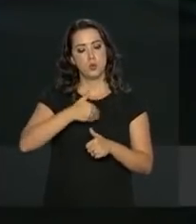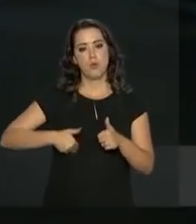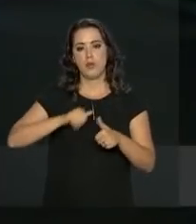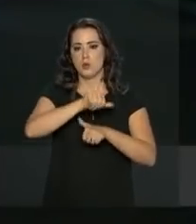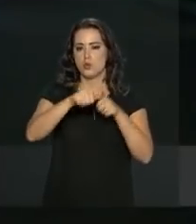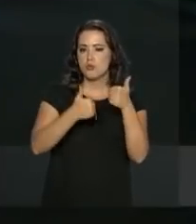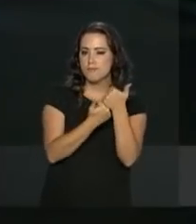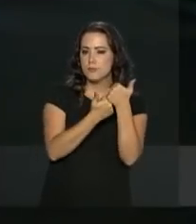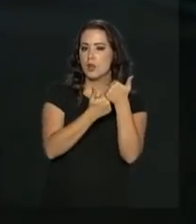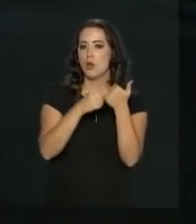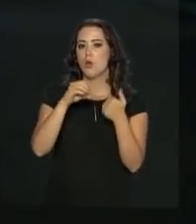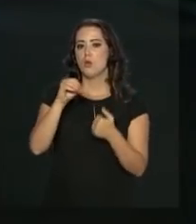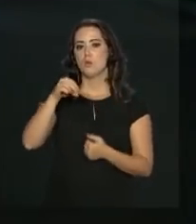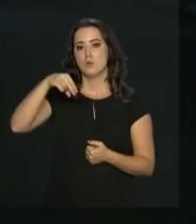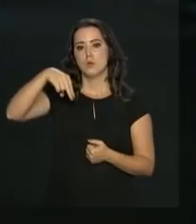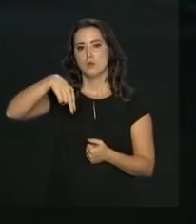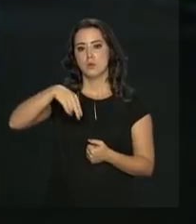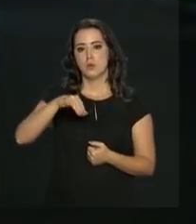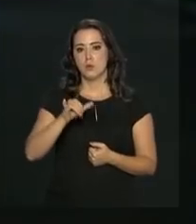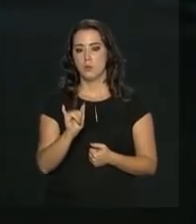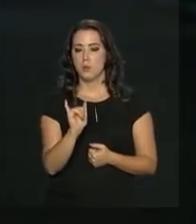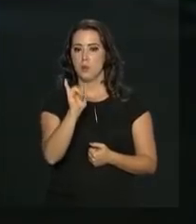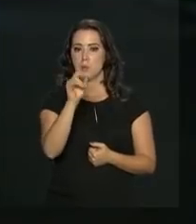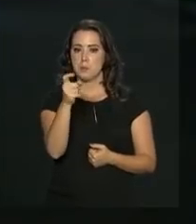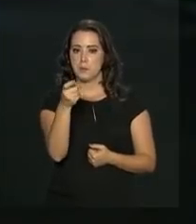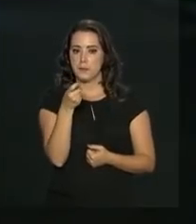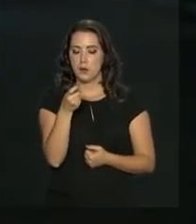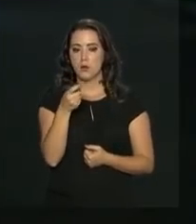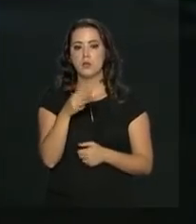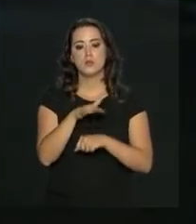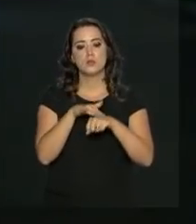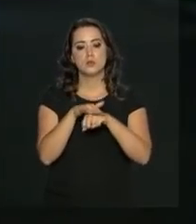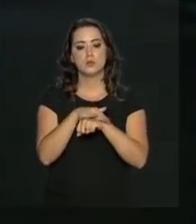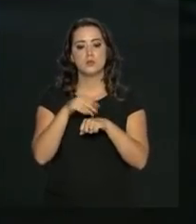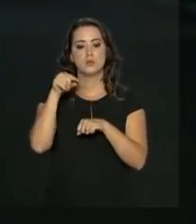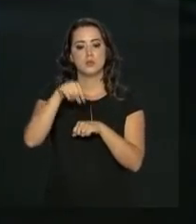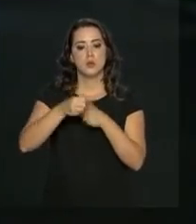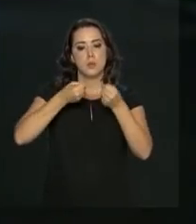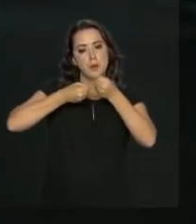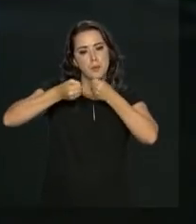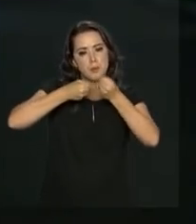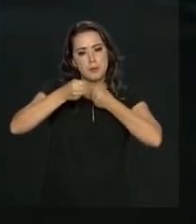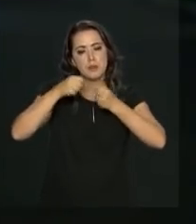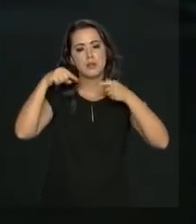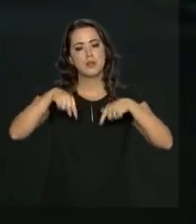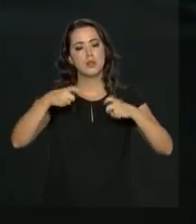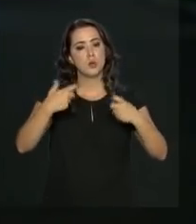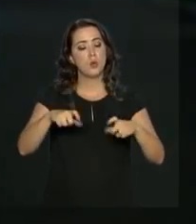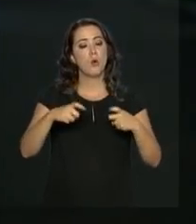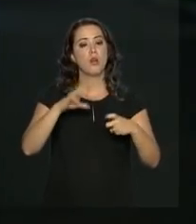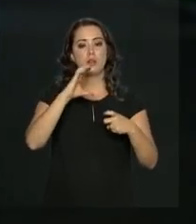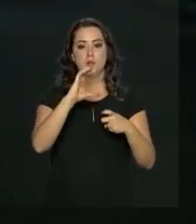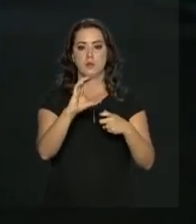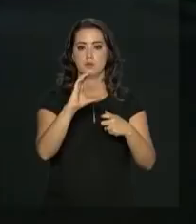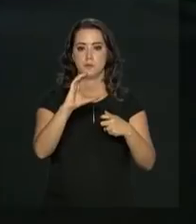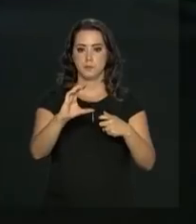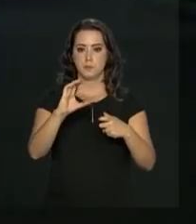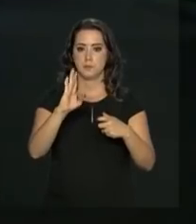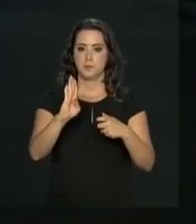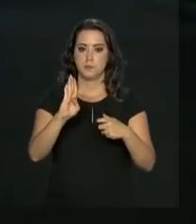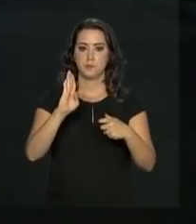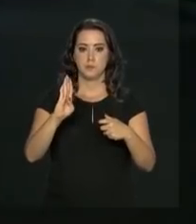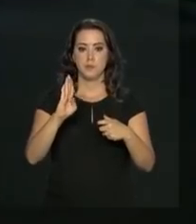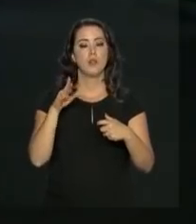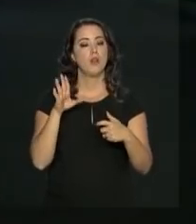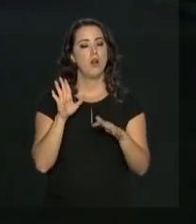Onyx Lorenzoni, conversou com a imprensa aqui, onde funciona, né, o gabinete de transição no Centro Cultural Banco do Brasil,